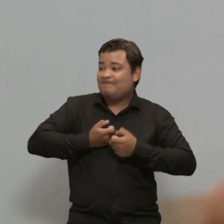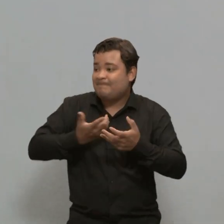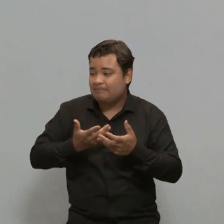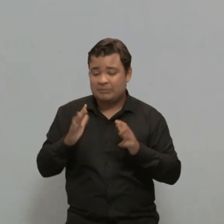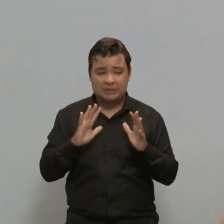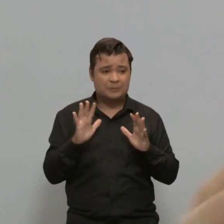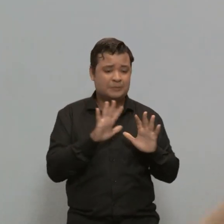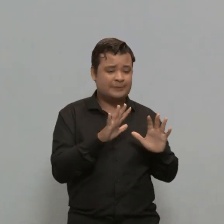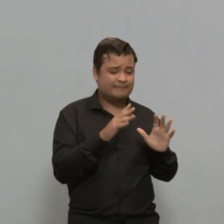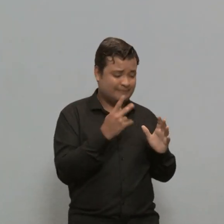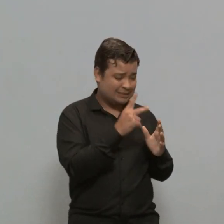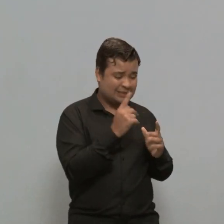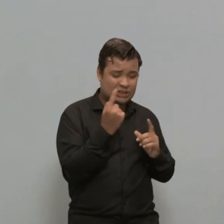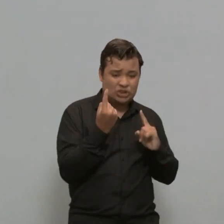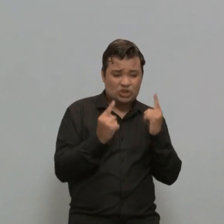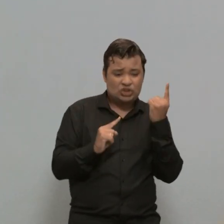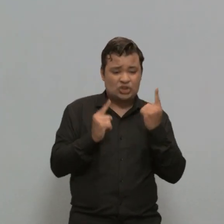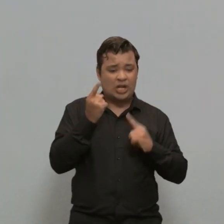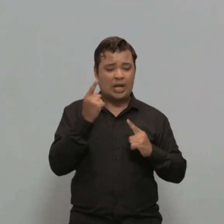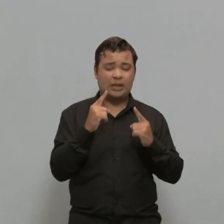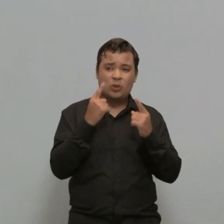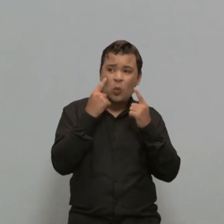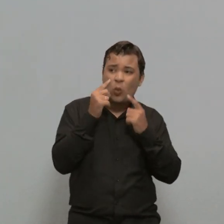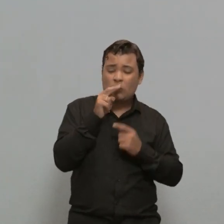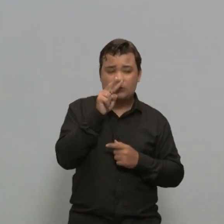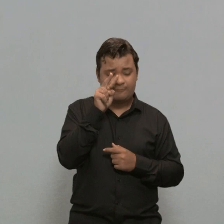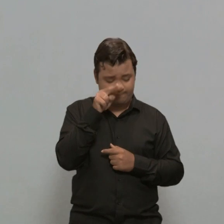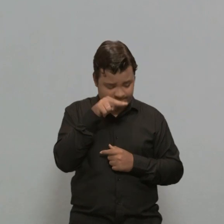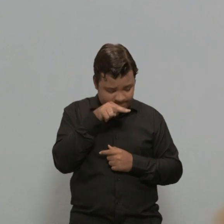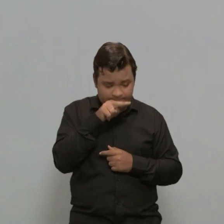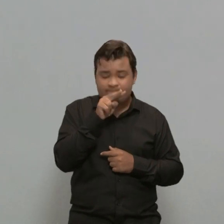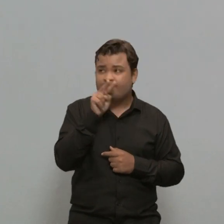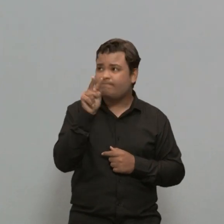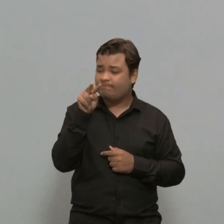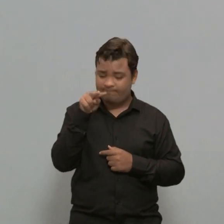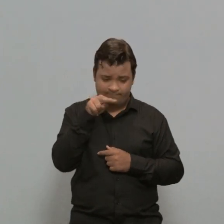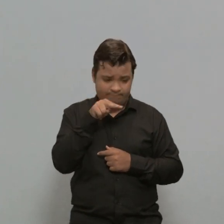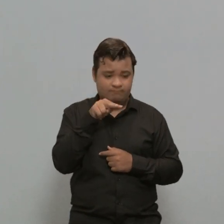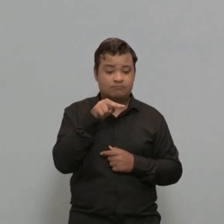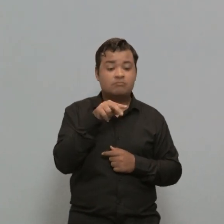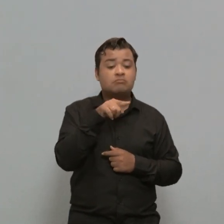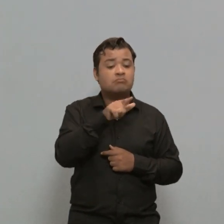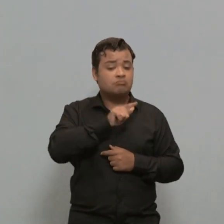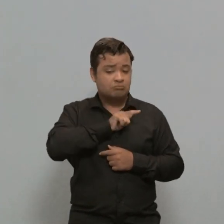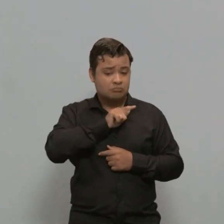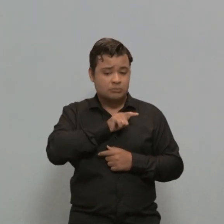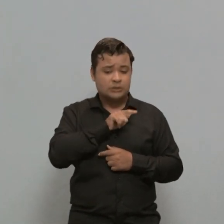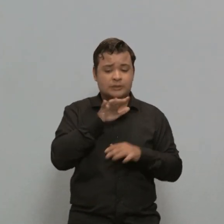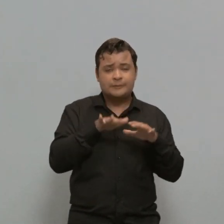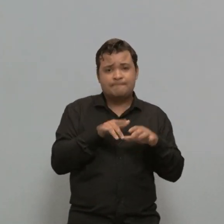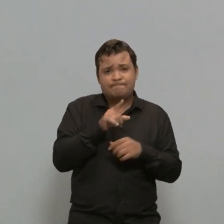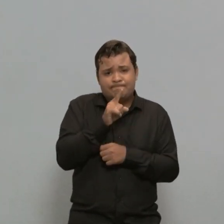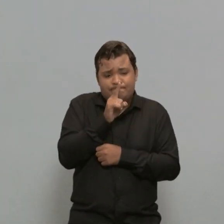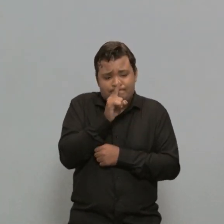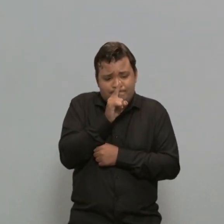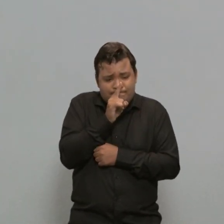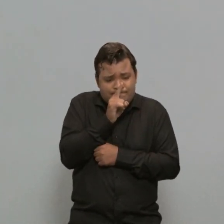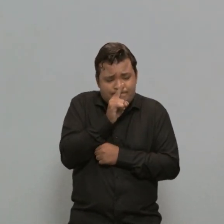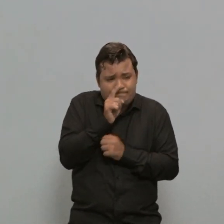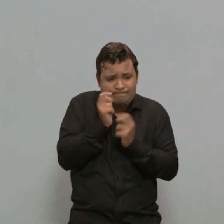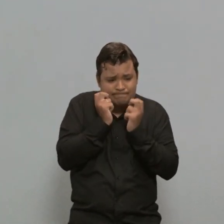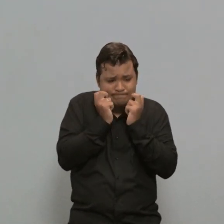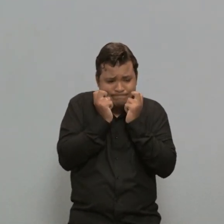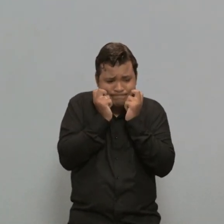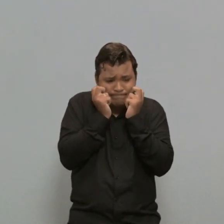os gestos, os olhares. Às vezes a mulher ela está ali durante a consulta muito tímida, muito